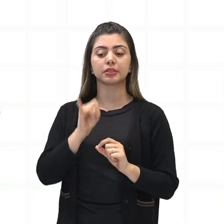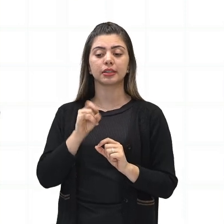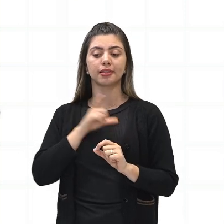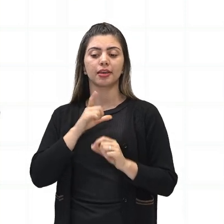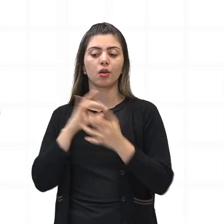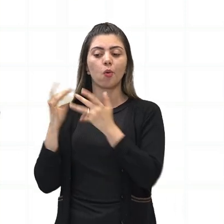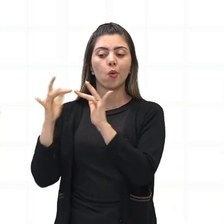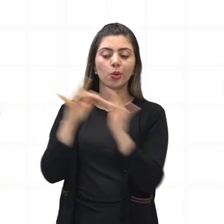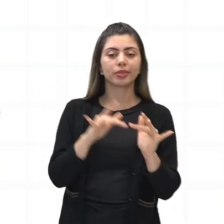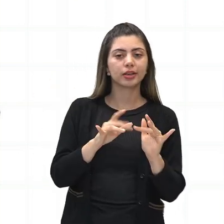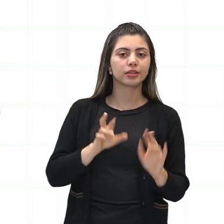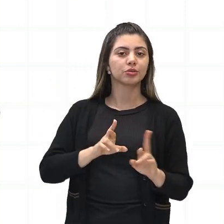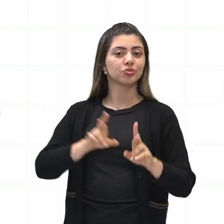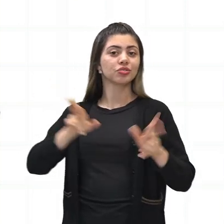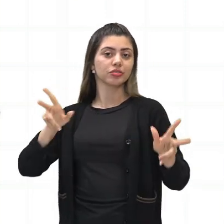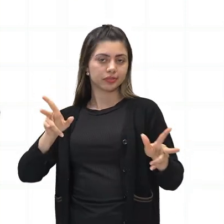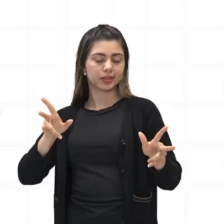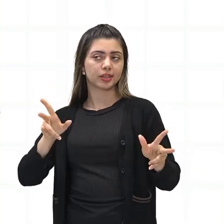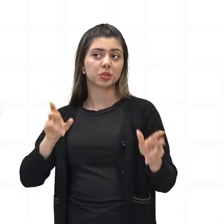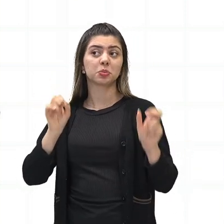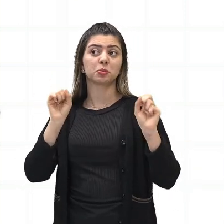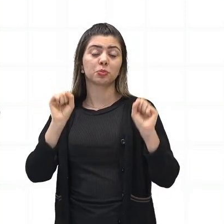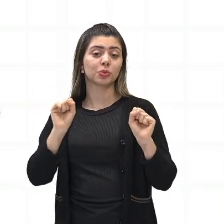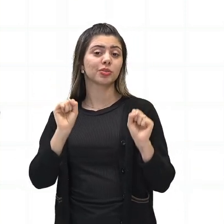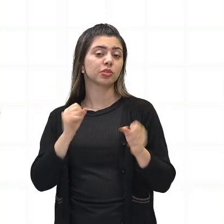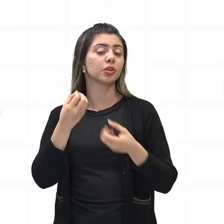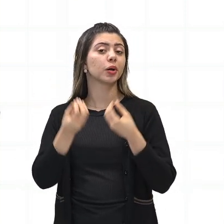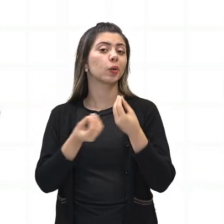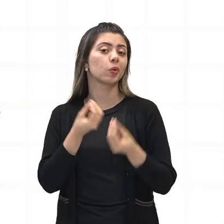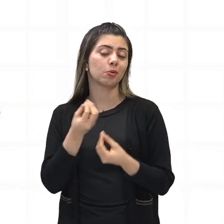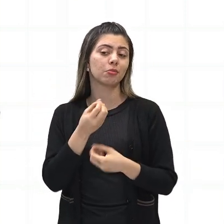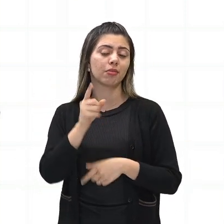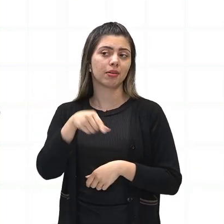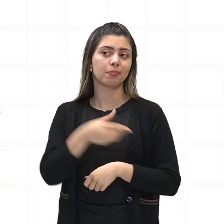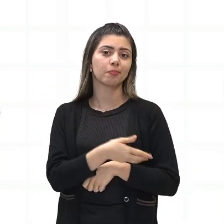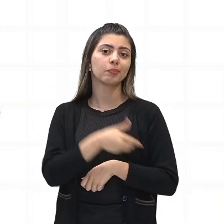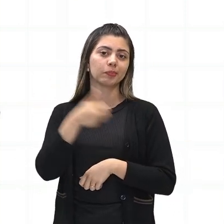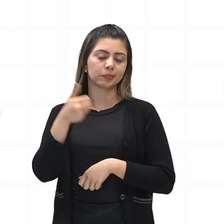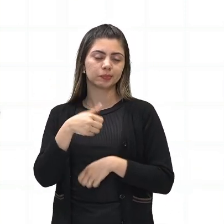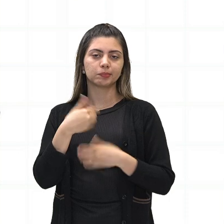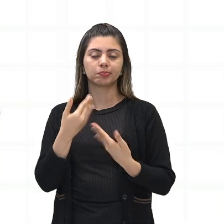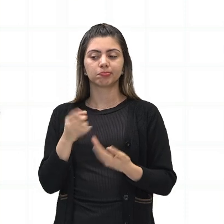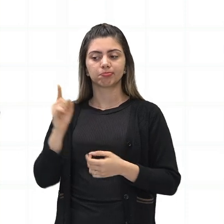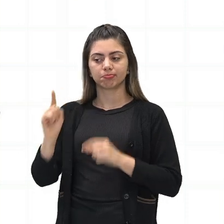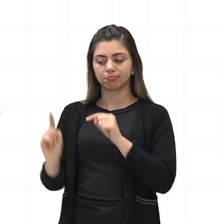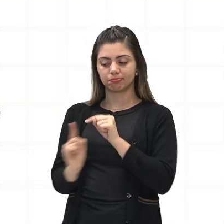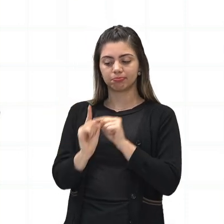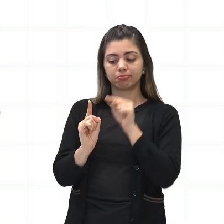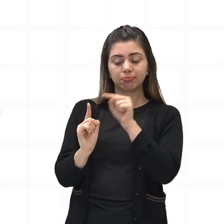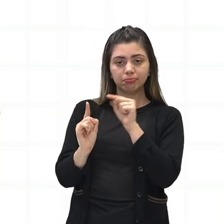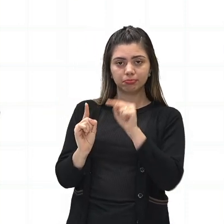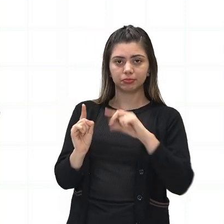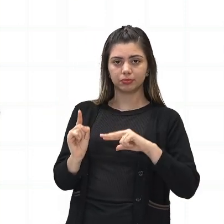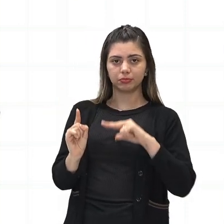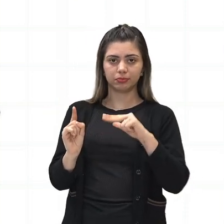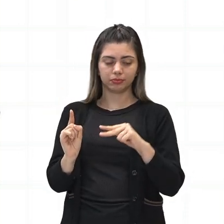diferente, talvez, né, fosse melhor. E o colonizador,